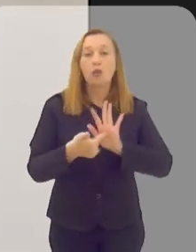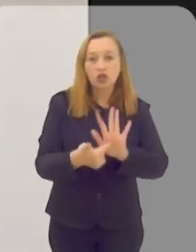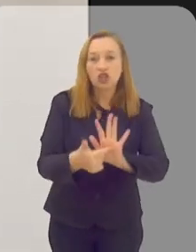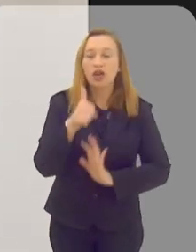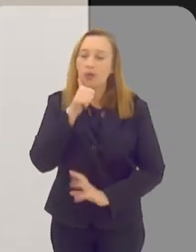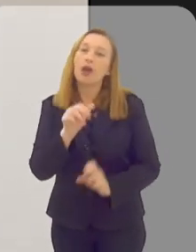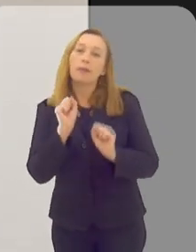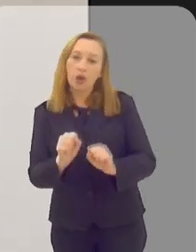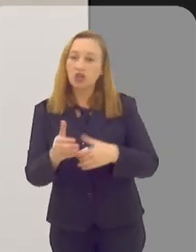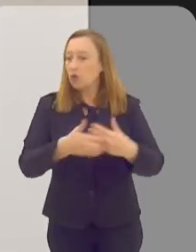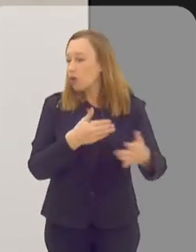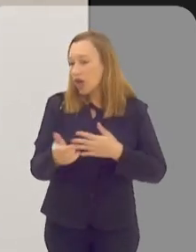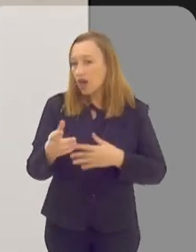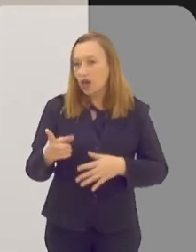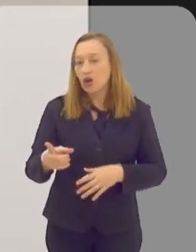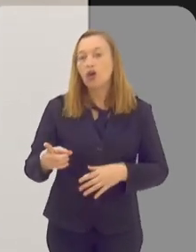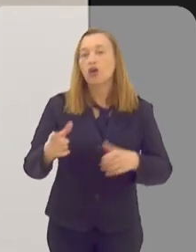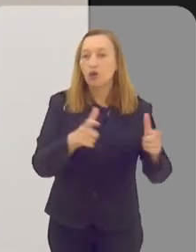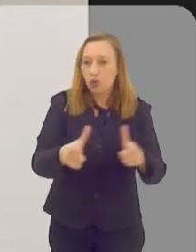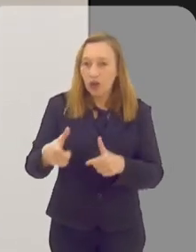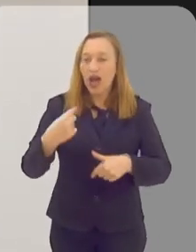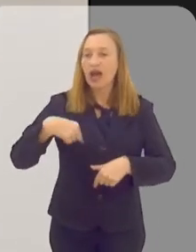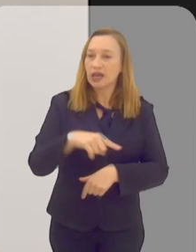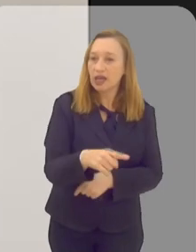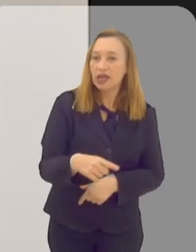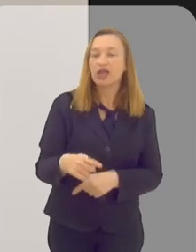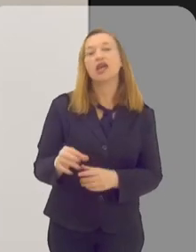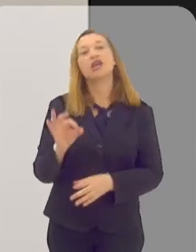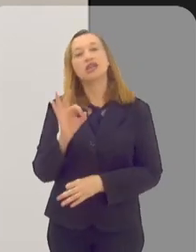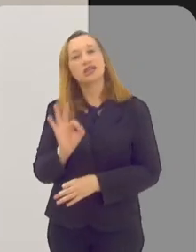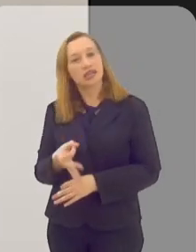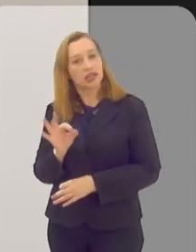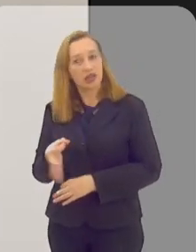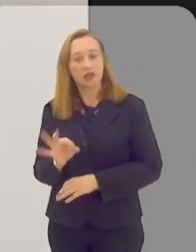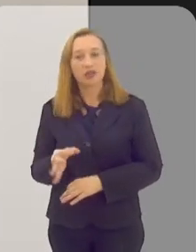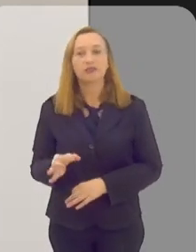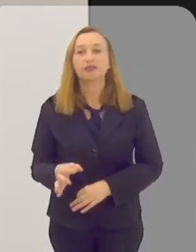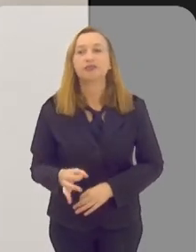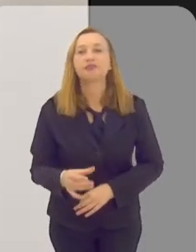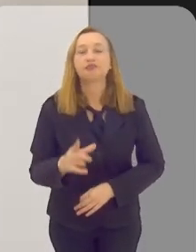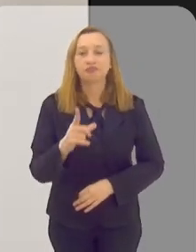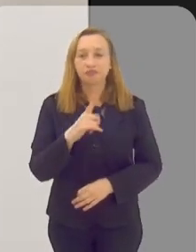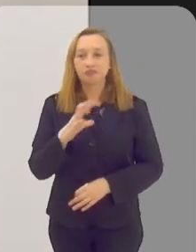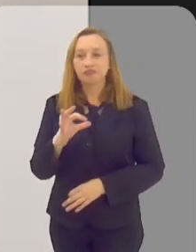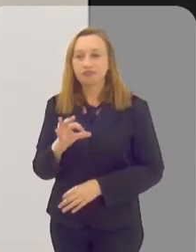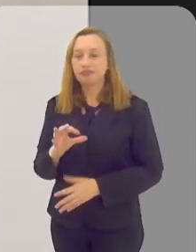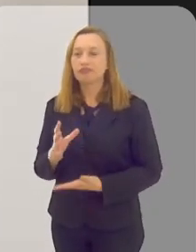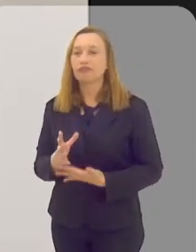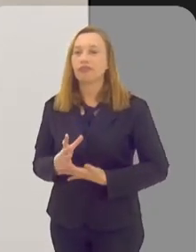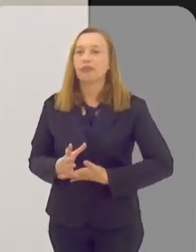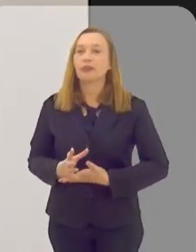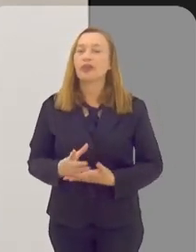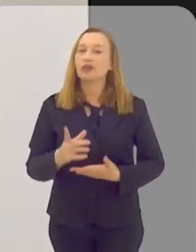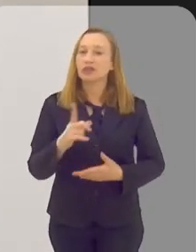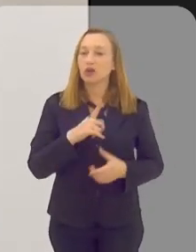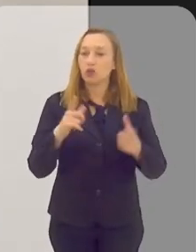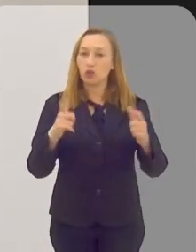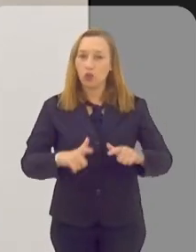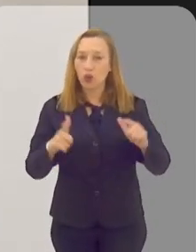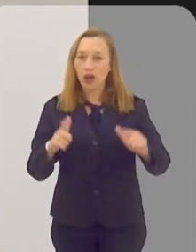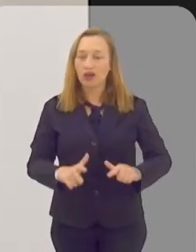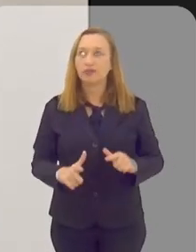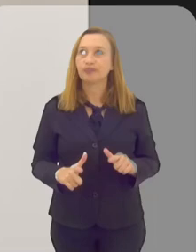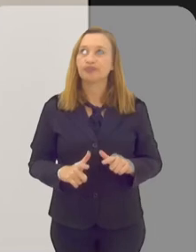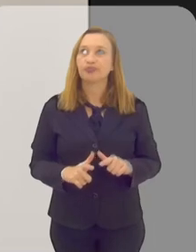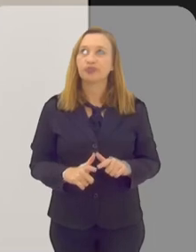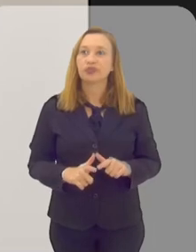profissões, mostrando que a mulher pode estar onde ela quiser e que ela efetivamente tem entregas. Quando você tem um